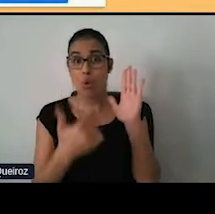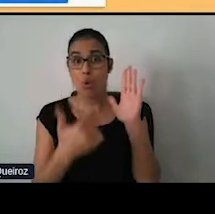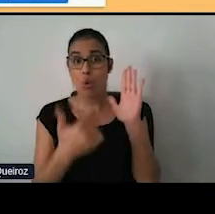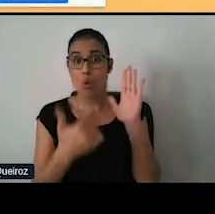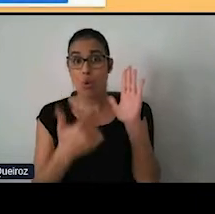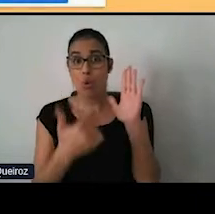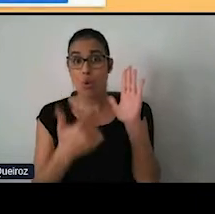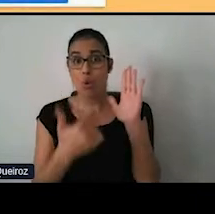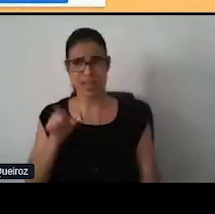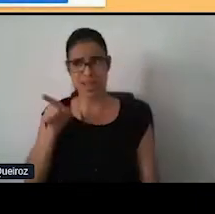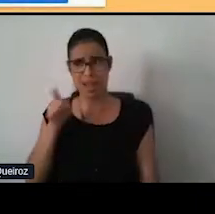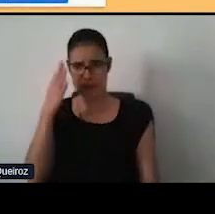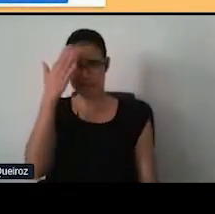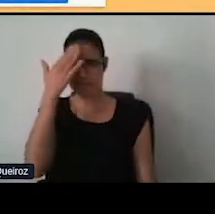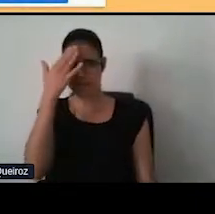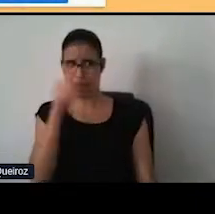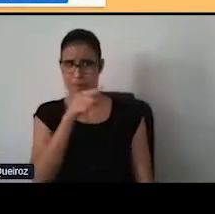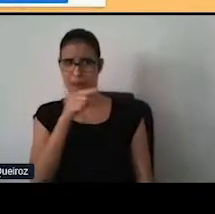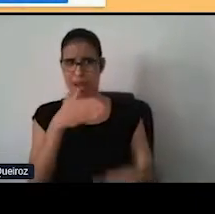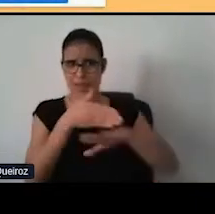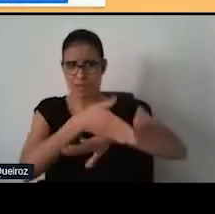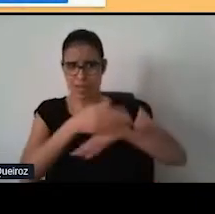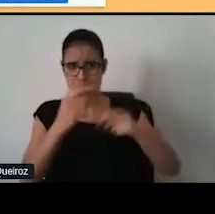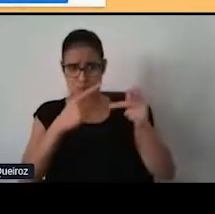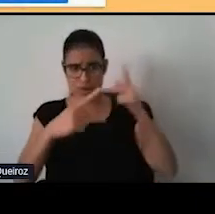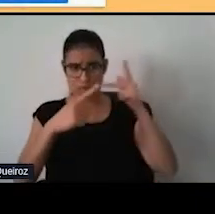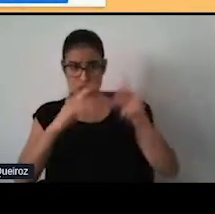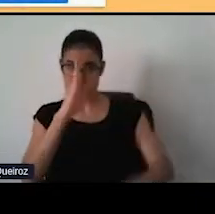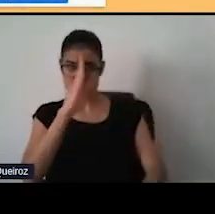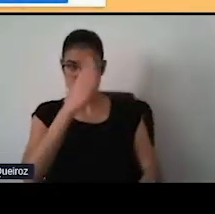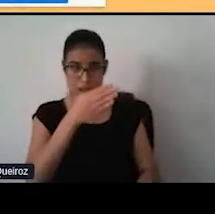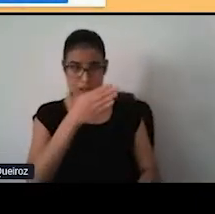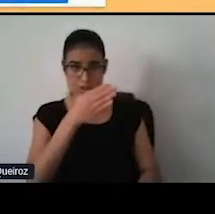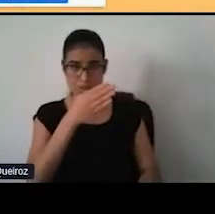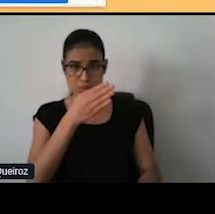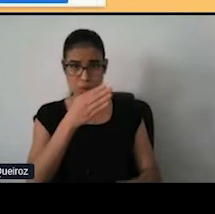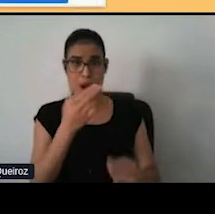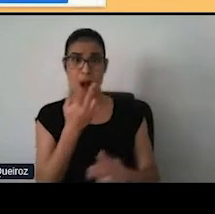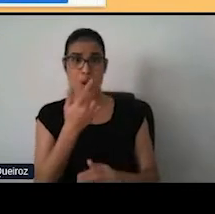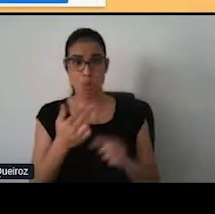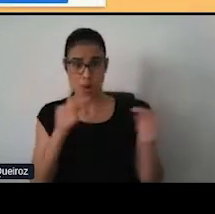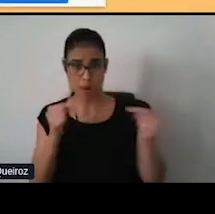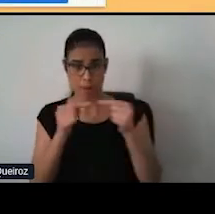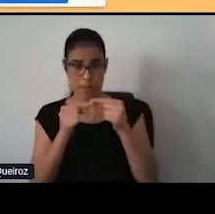realmente saber que aquilo ali é um link? Será que ele não está no mesmo tom do texto?